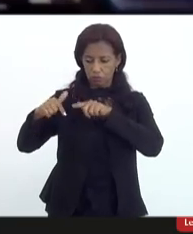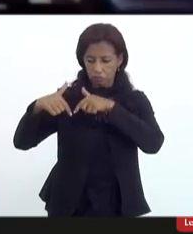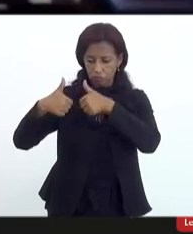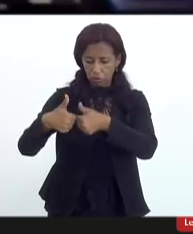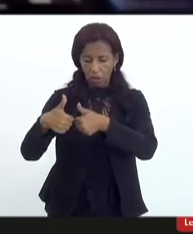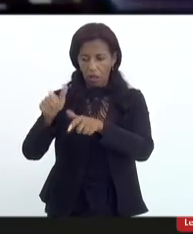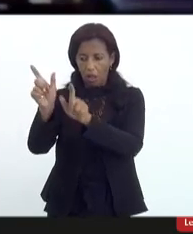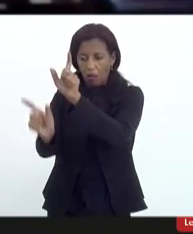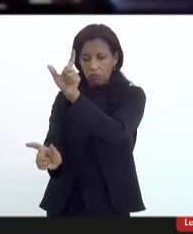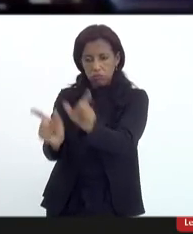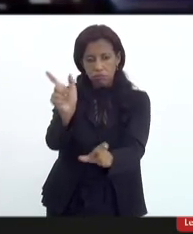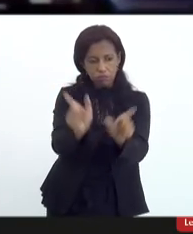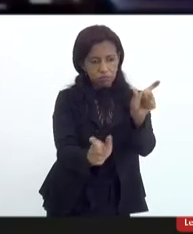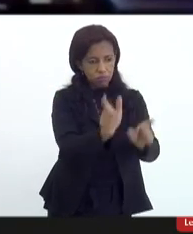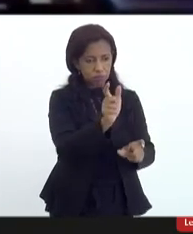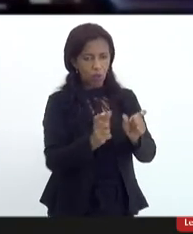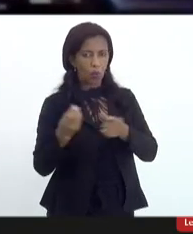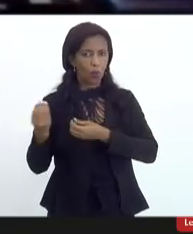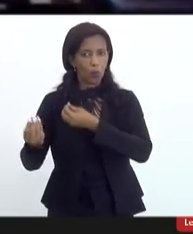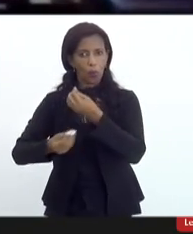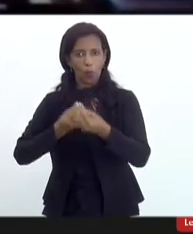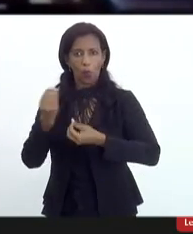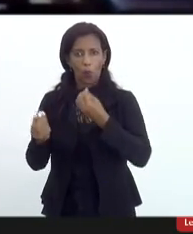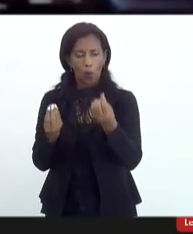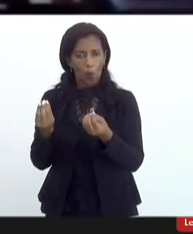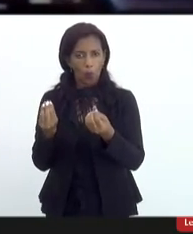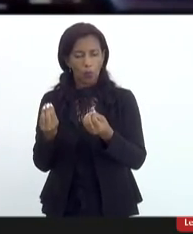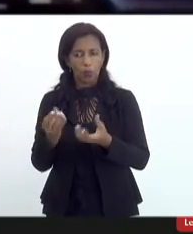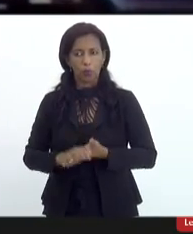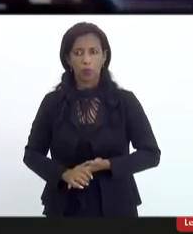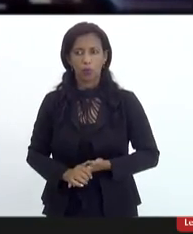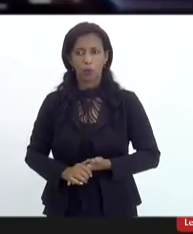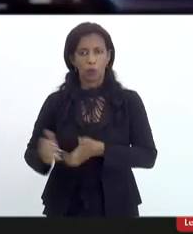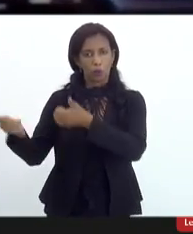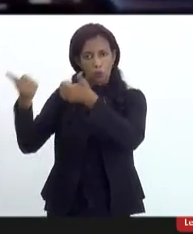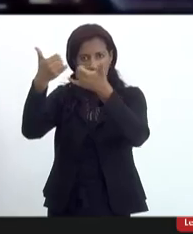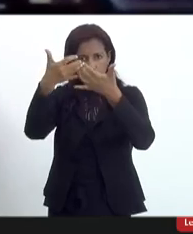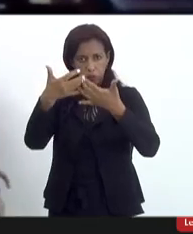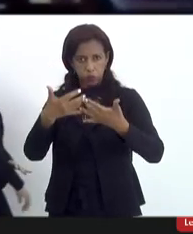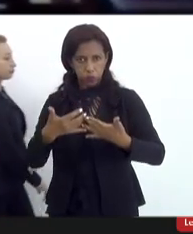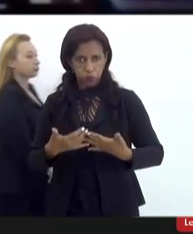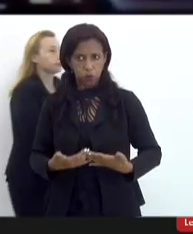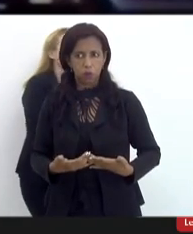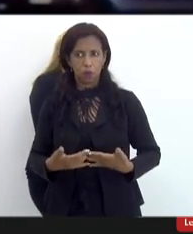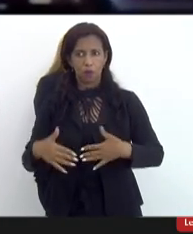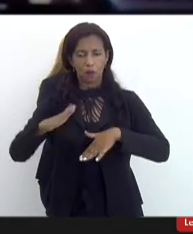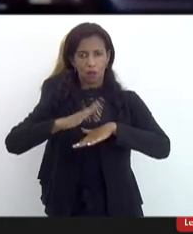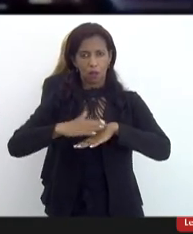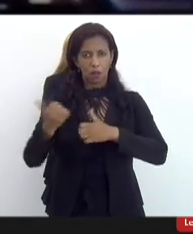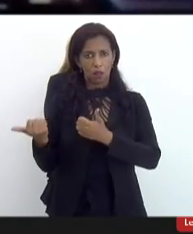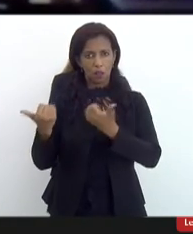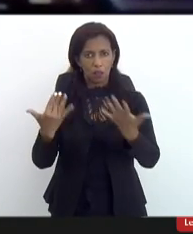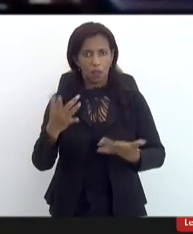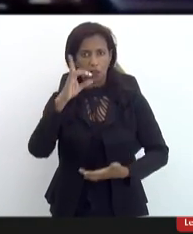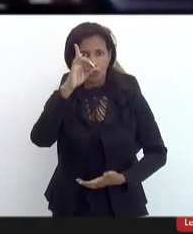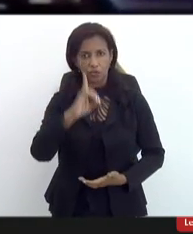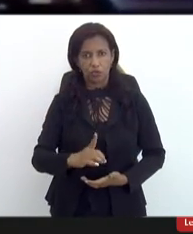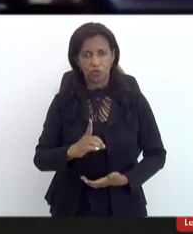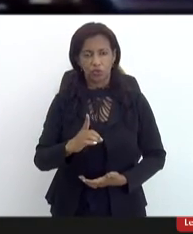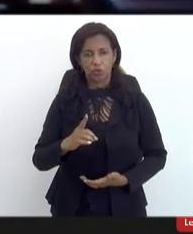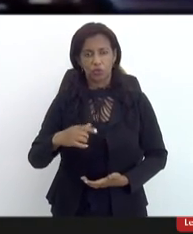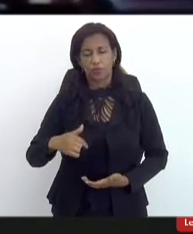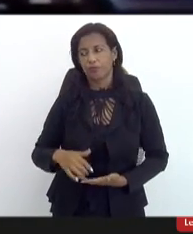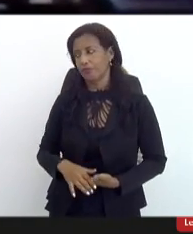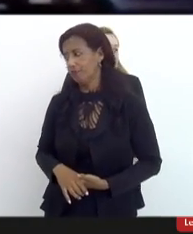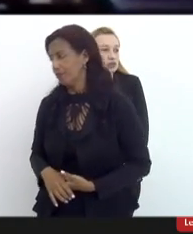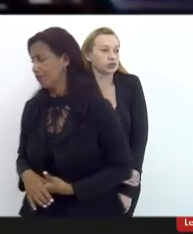às pessoas como sendo uma justificativa dada pelo direito divino dos reis,